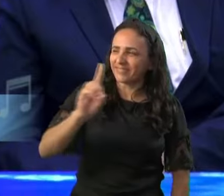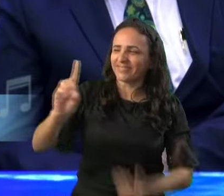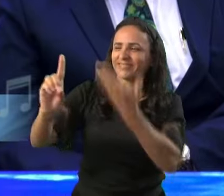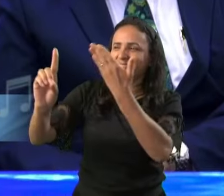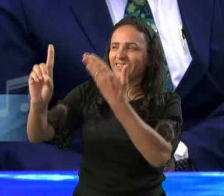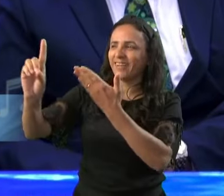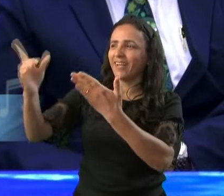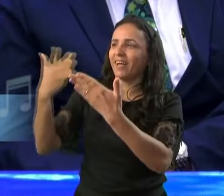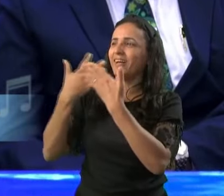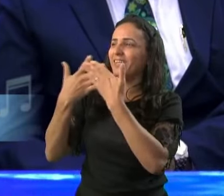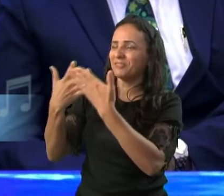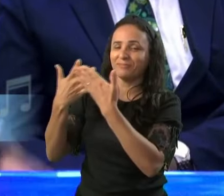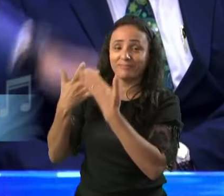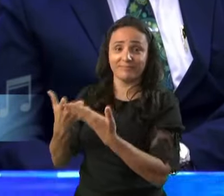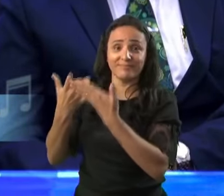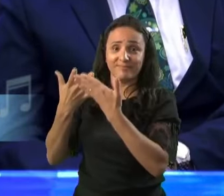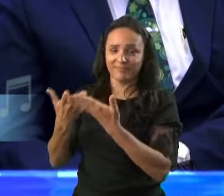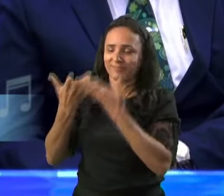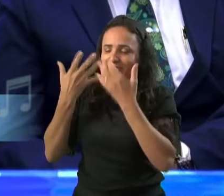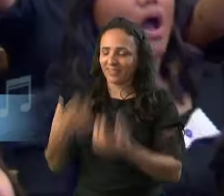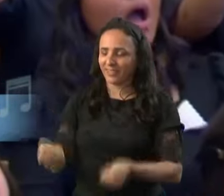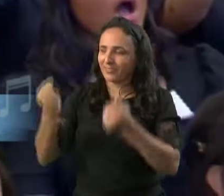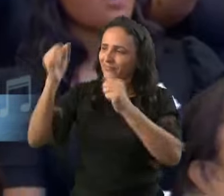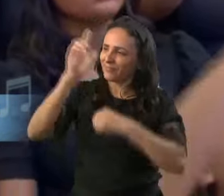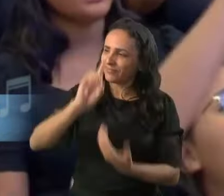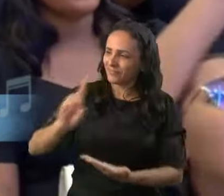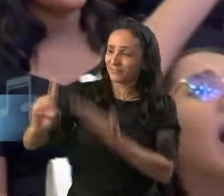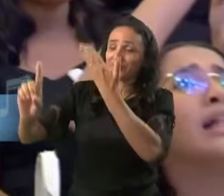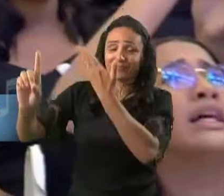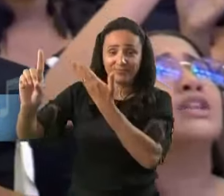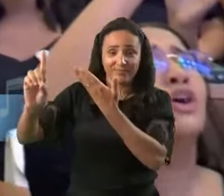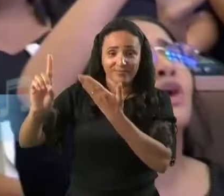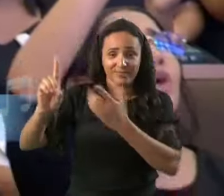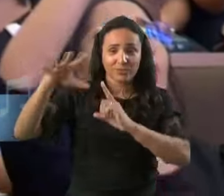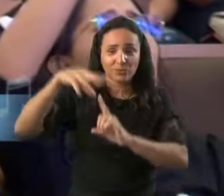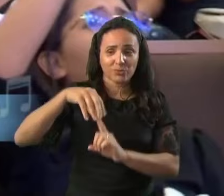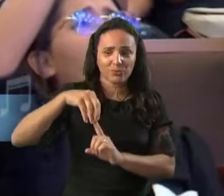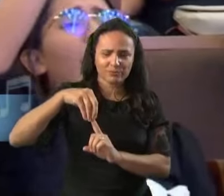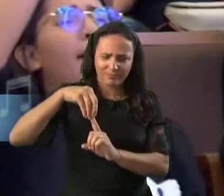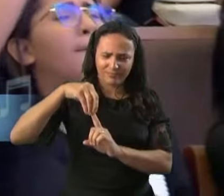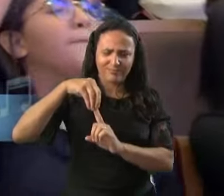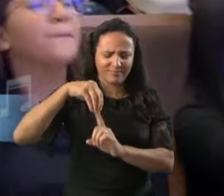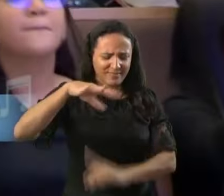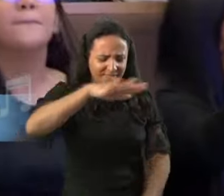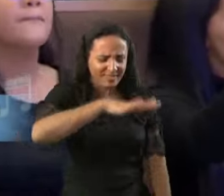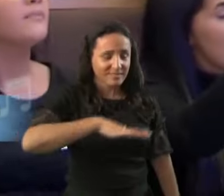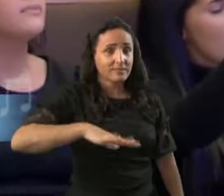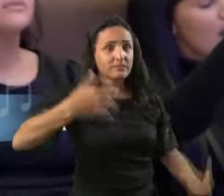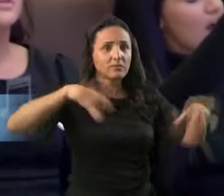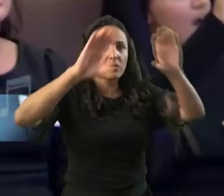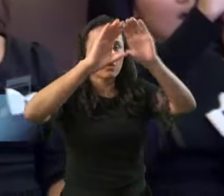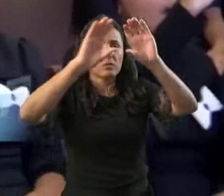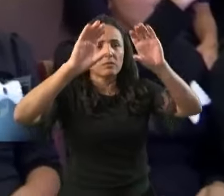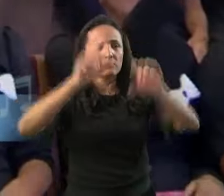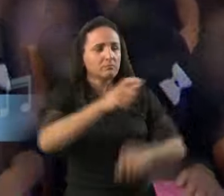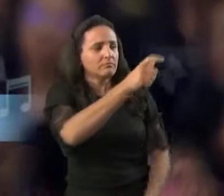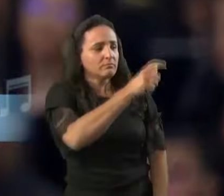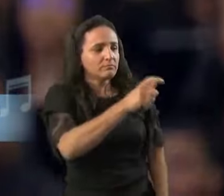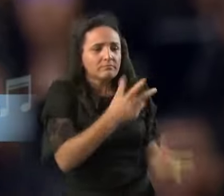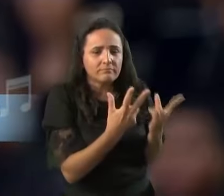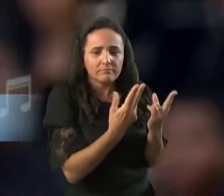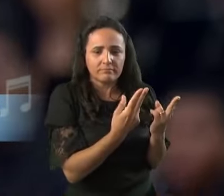confessar que só há um Deus em toda terra e céu,